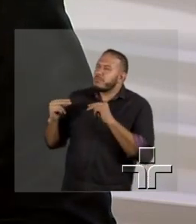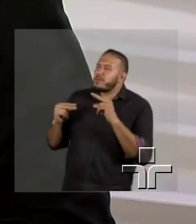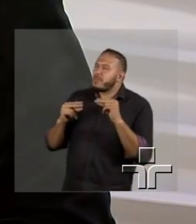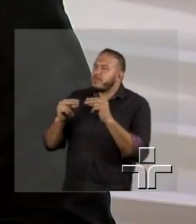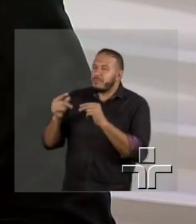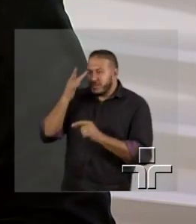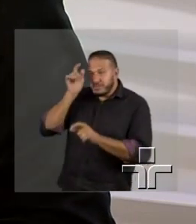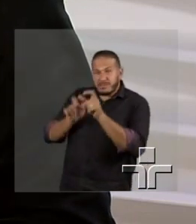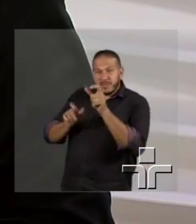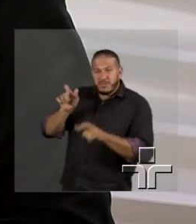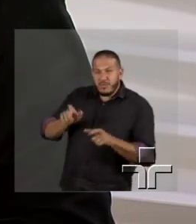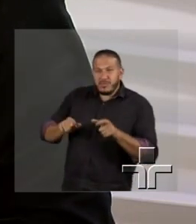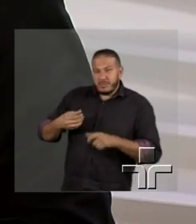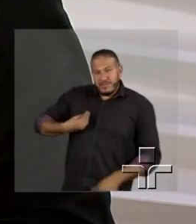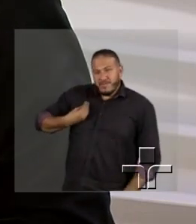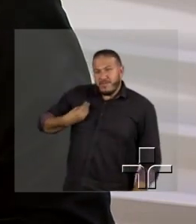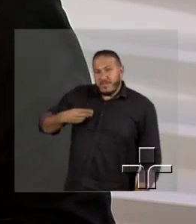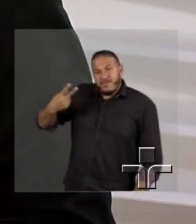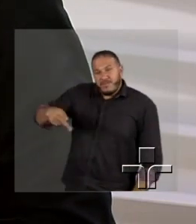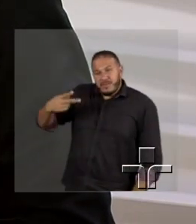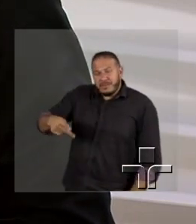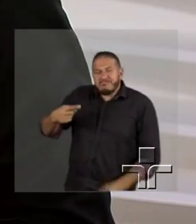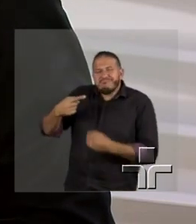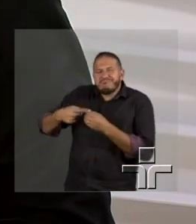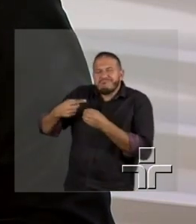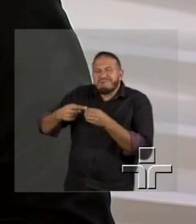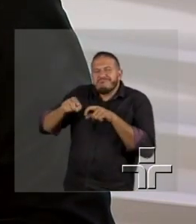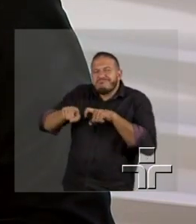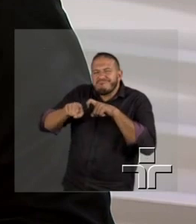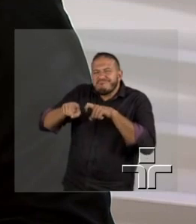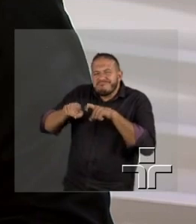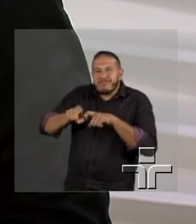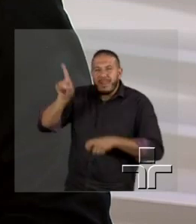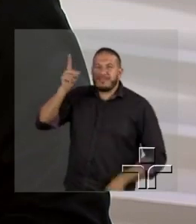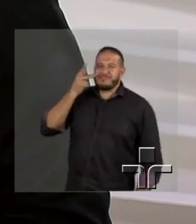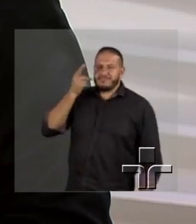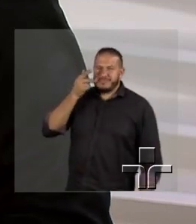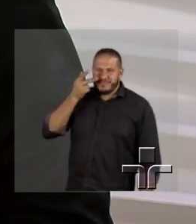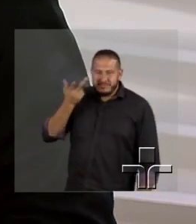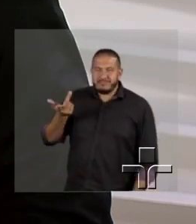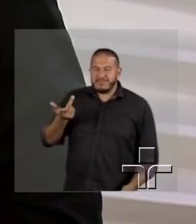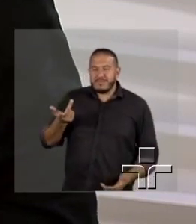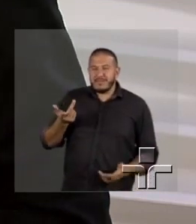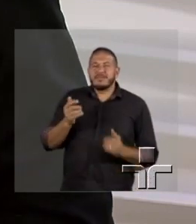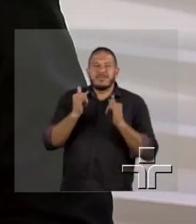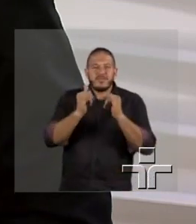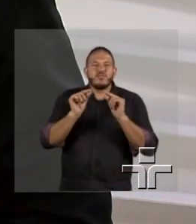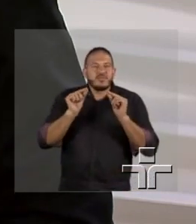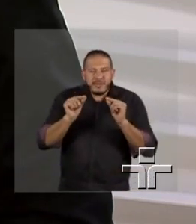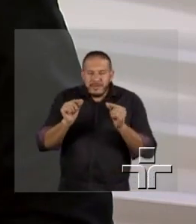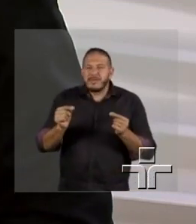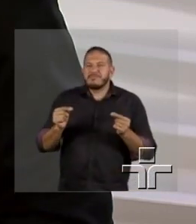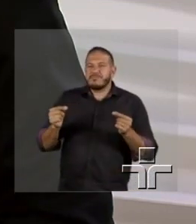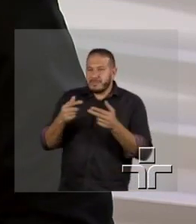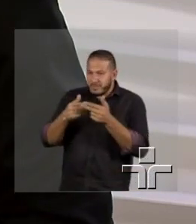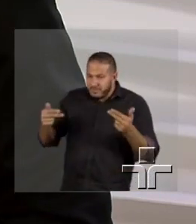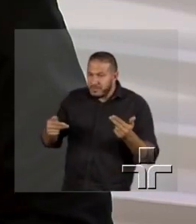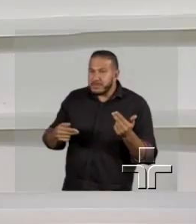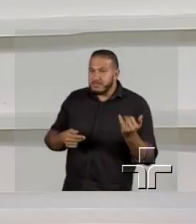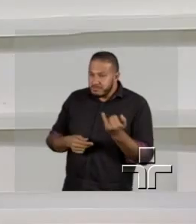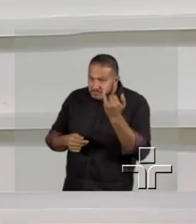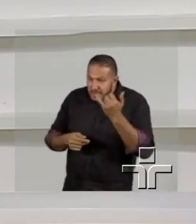viagens pela África, pelo Haiti, e o senhor me fez uma revelação que me surpreendeu muito. Eu